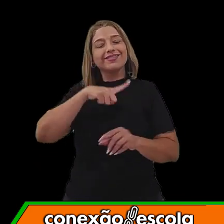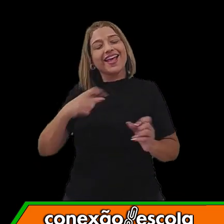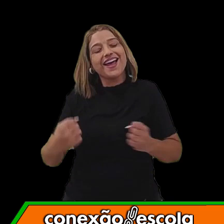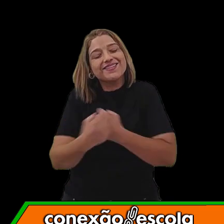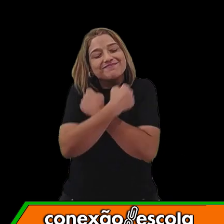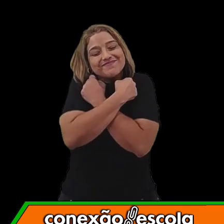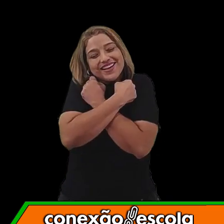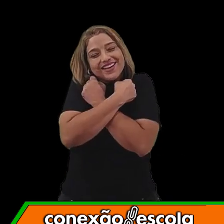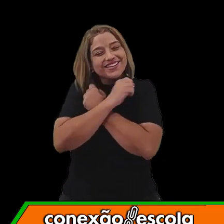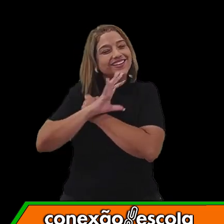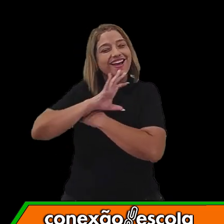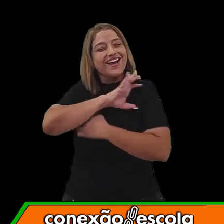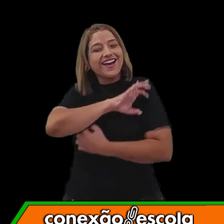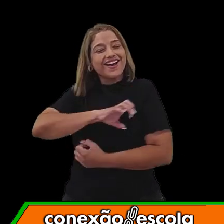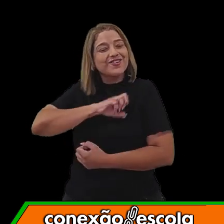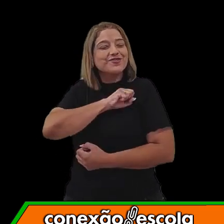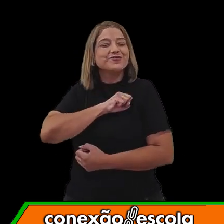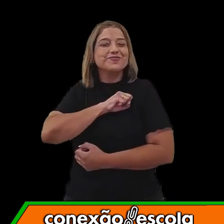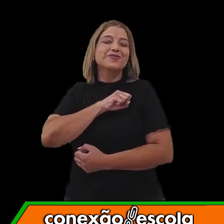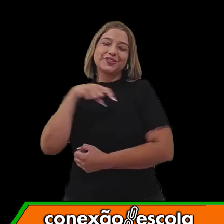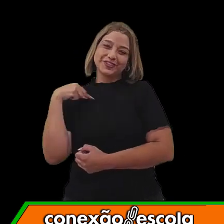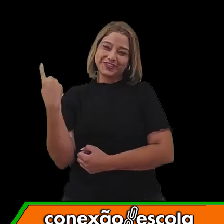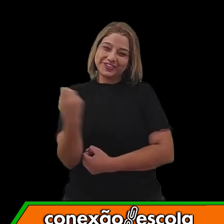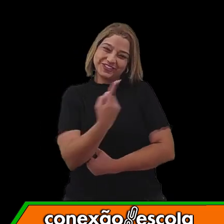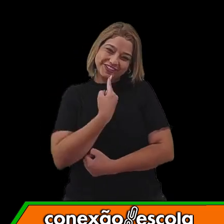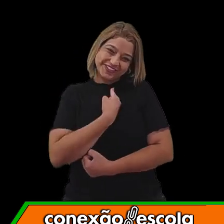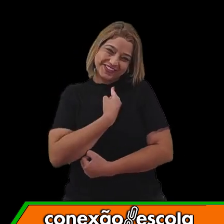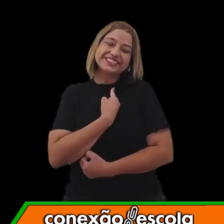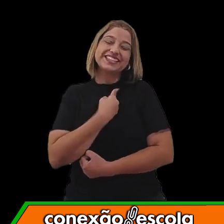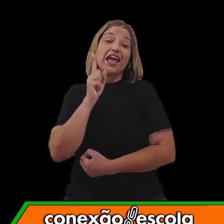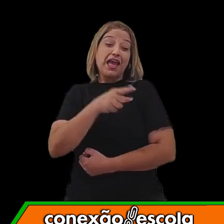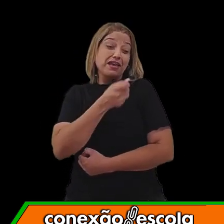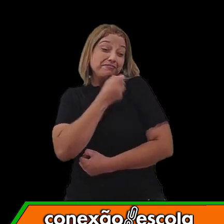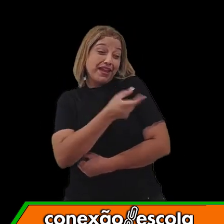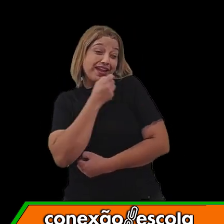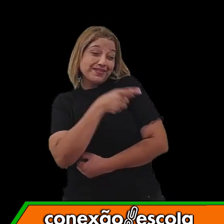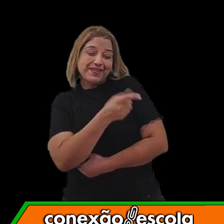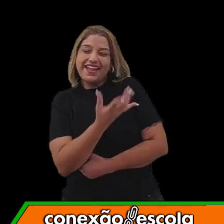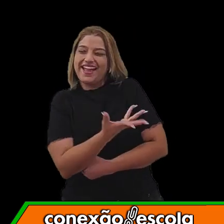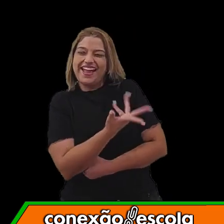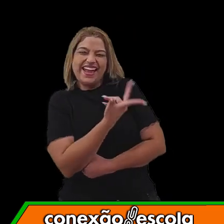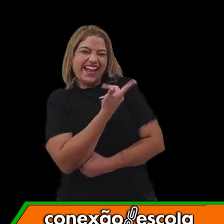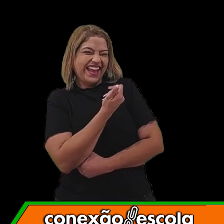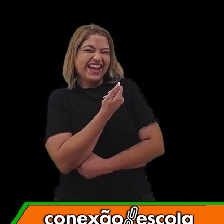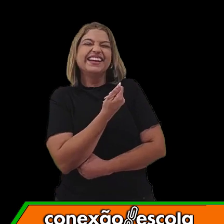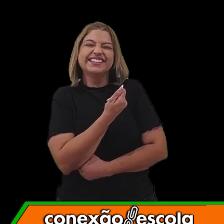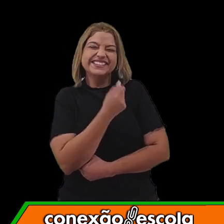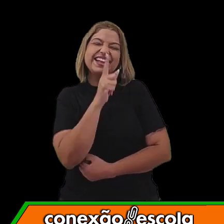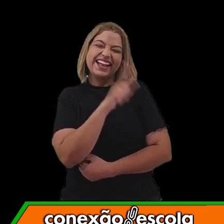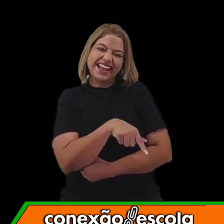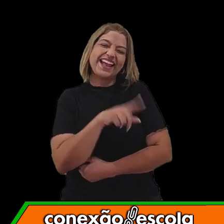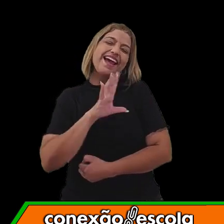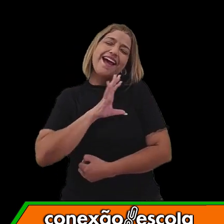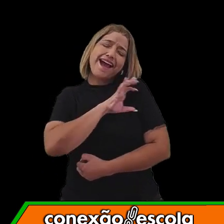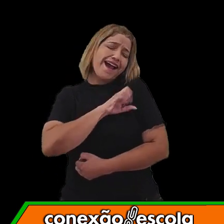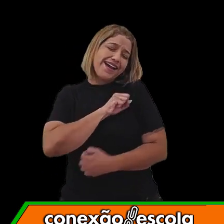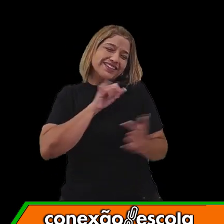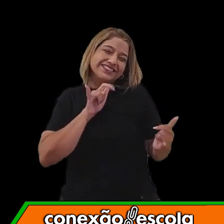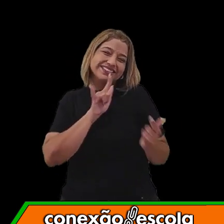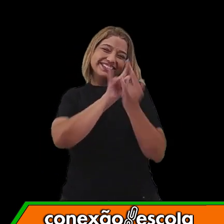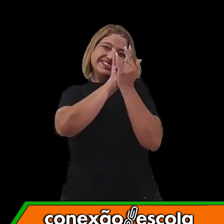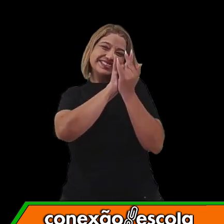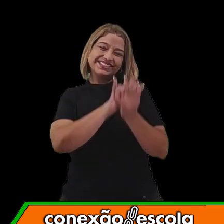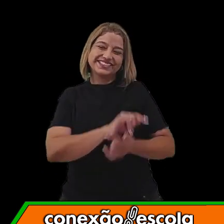ama. que abraça, acha graça e E, ama a gente. gente,